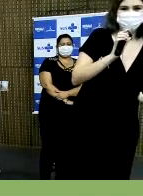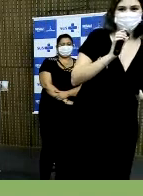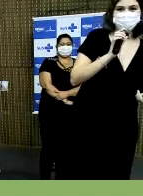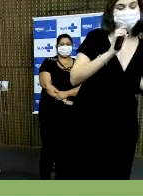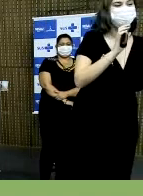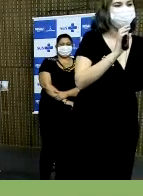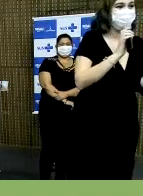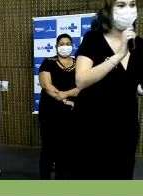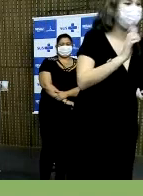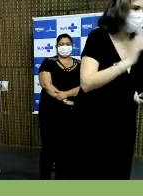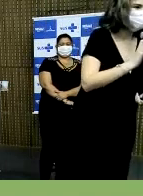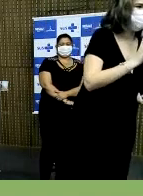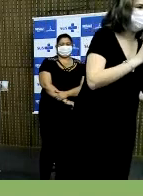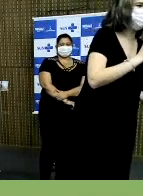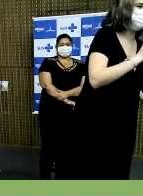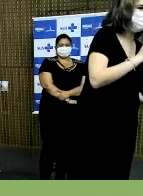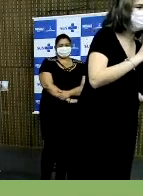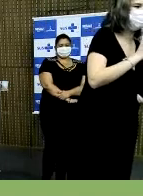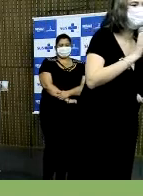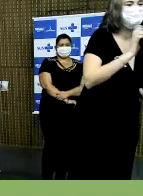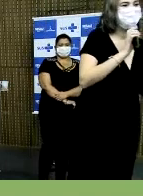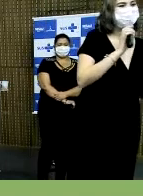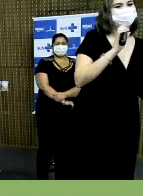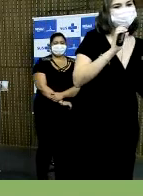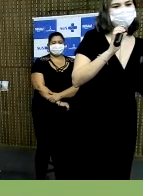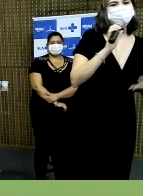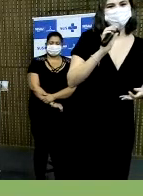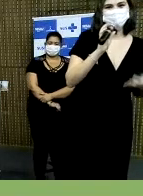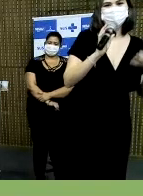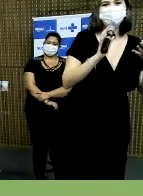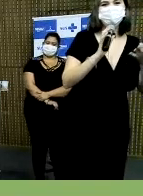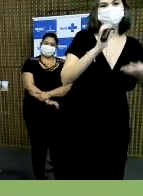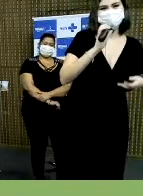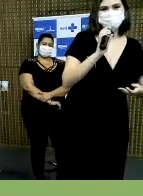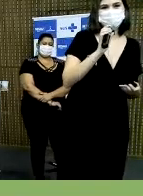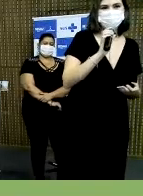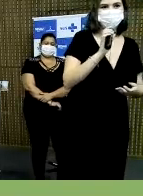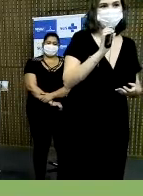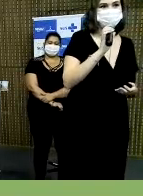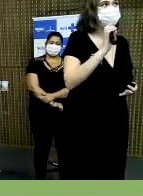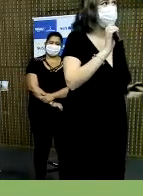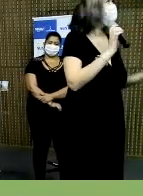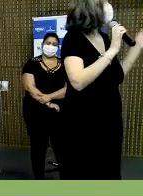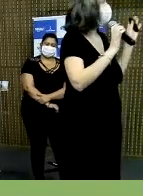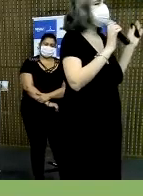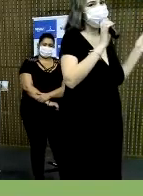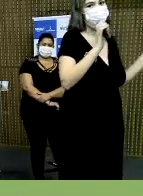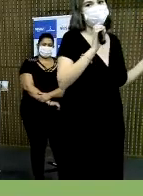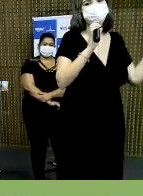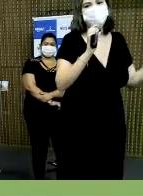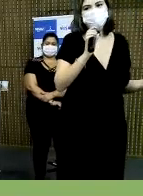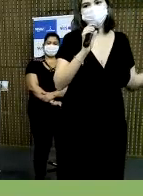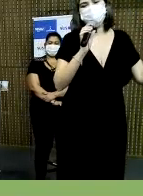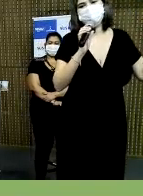atendida agora? Posso não, né? Quero ser atendida agora. Então, tem essa dificuldade que a gente está trabalhando com a população, que eles